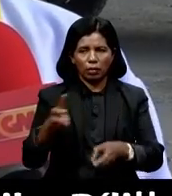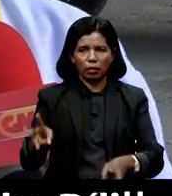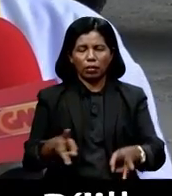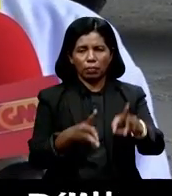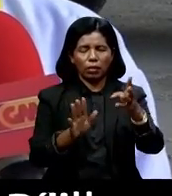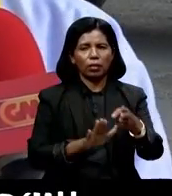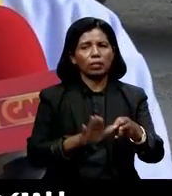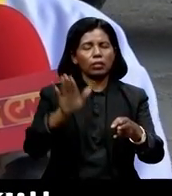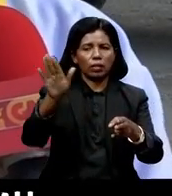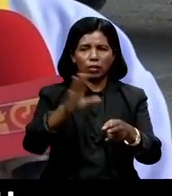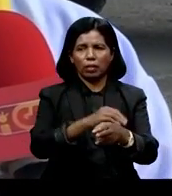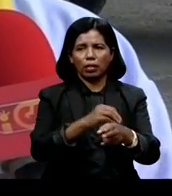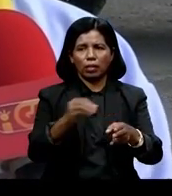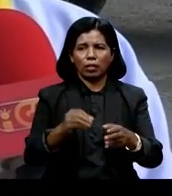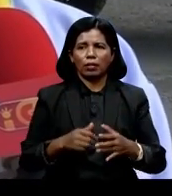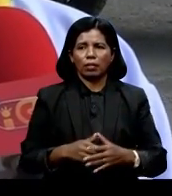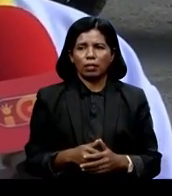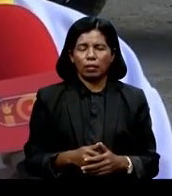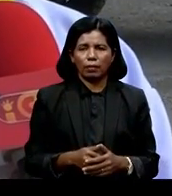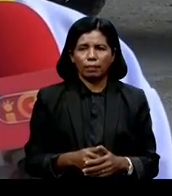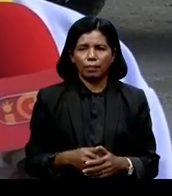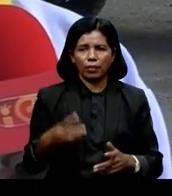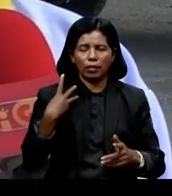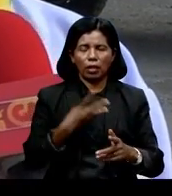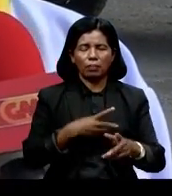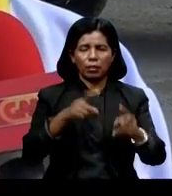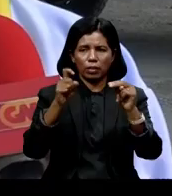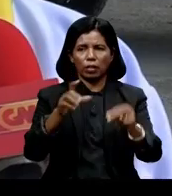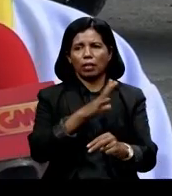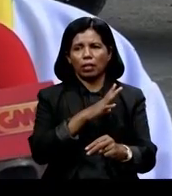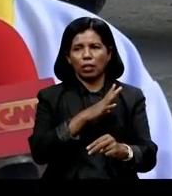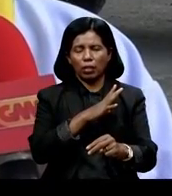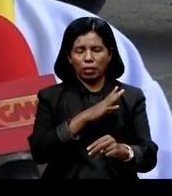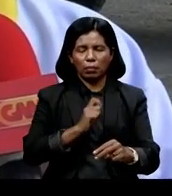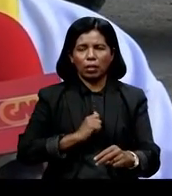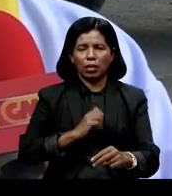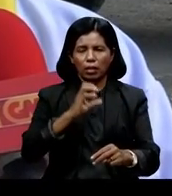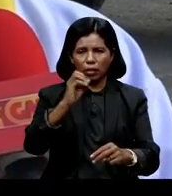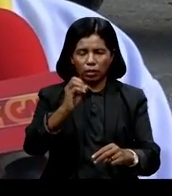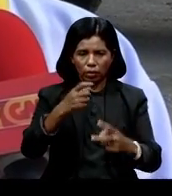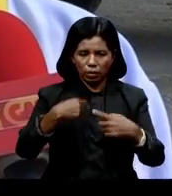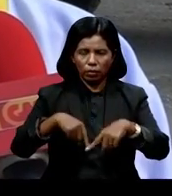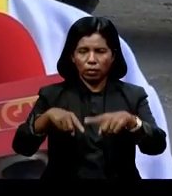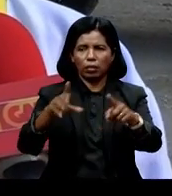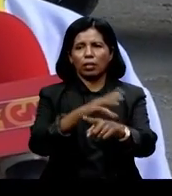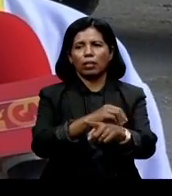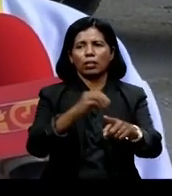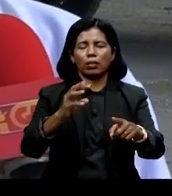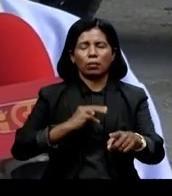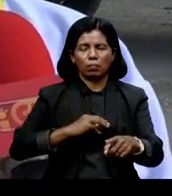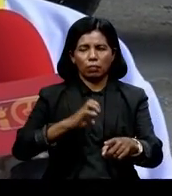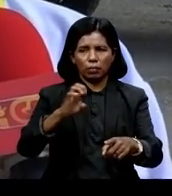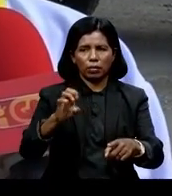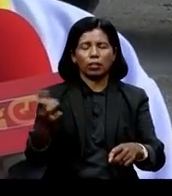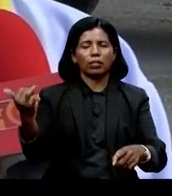sai, se lá, tabela fali, então, a minha tem que rein, a Naru, Sira, liutia, to pelo menos to tem o bici então